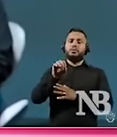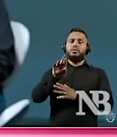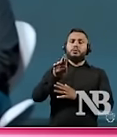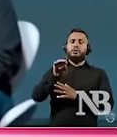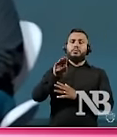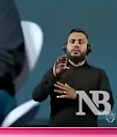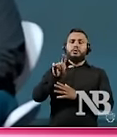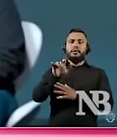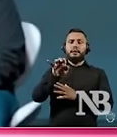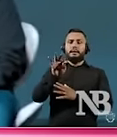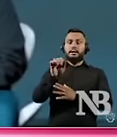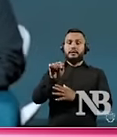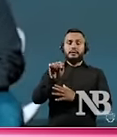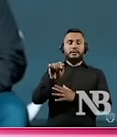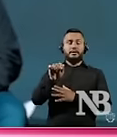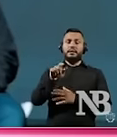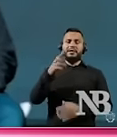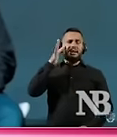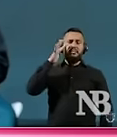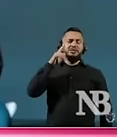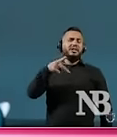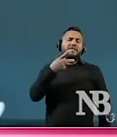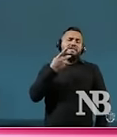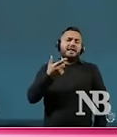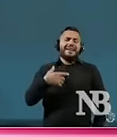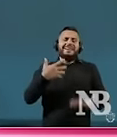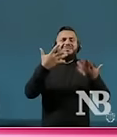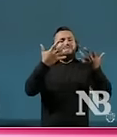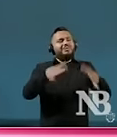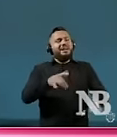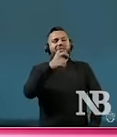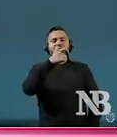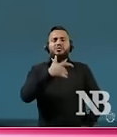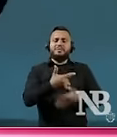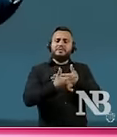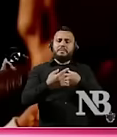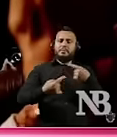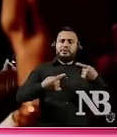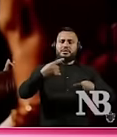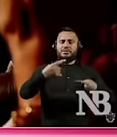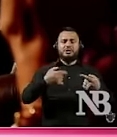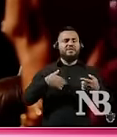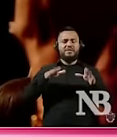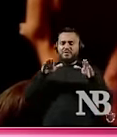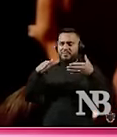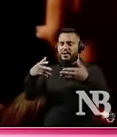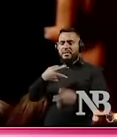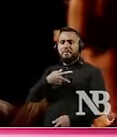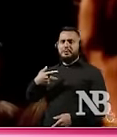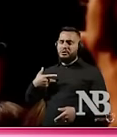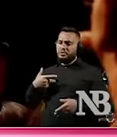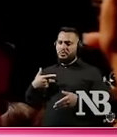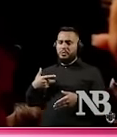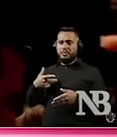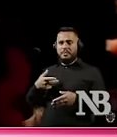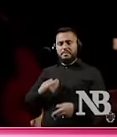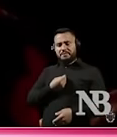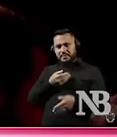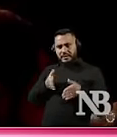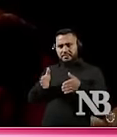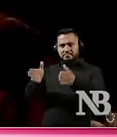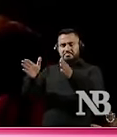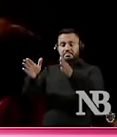saber? Não quero ser político. Eu vou dedicar minha vida aqui, enfim, pastoral ou algo do tipo. Ele teria ali uma